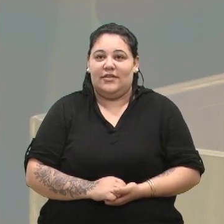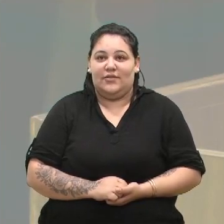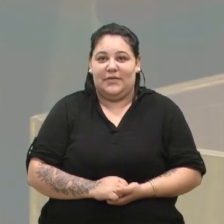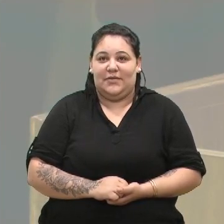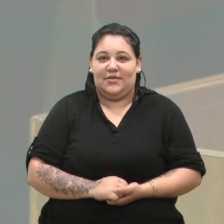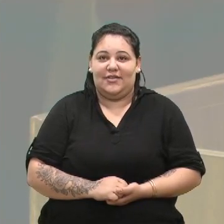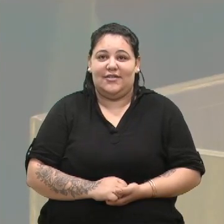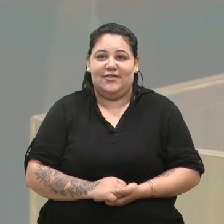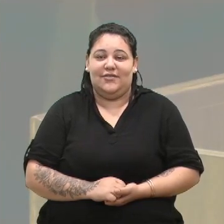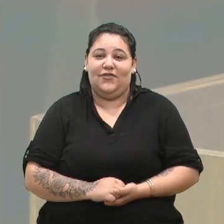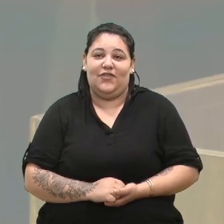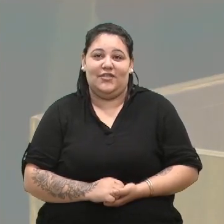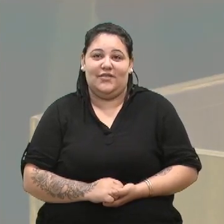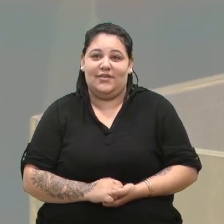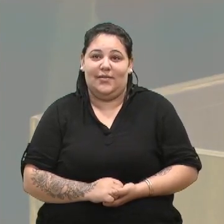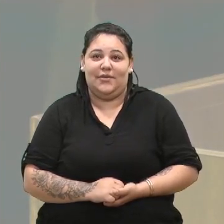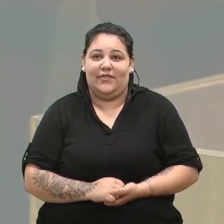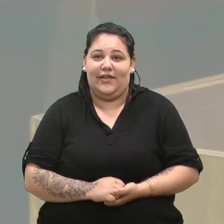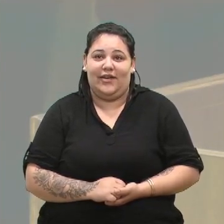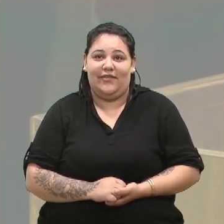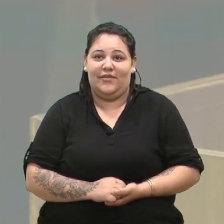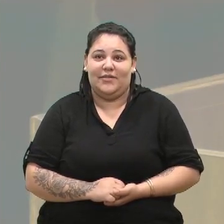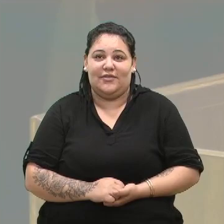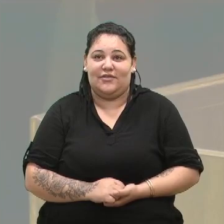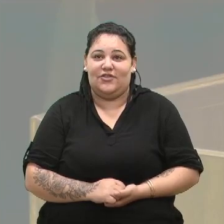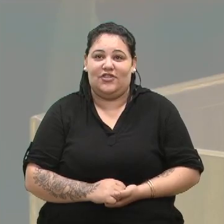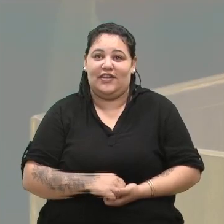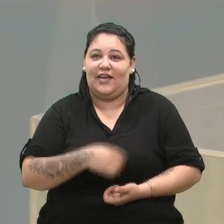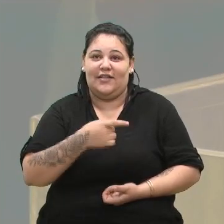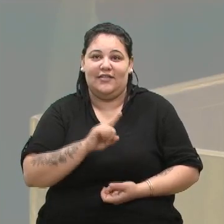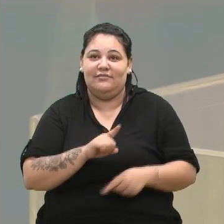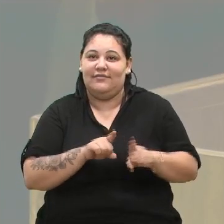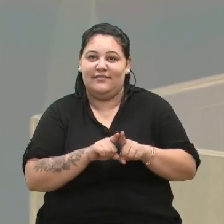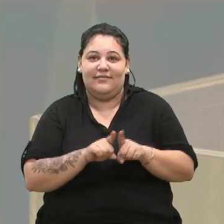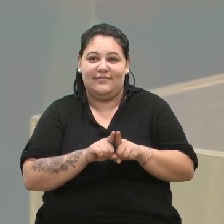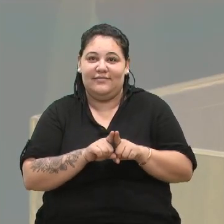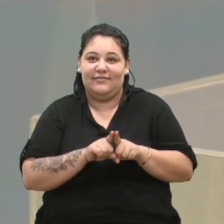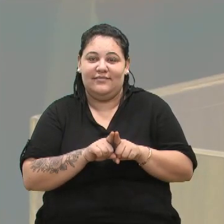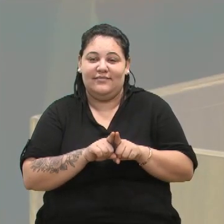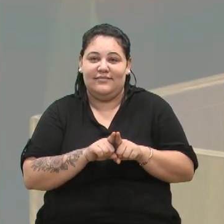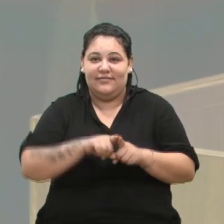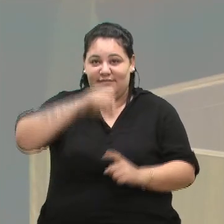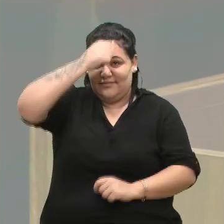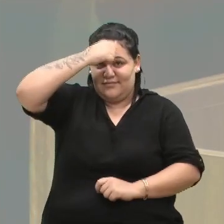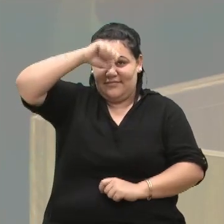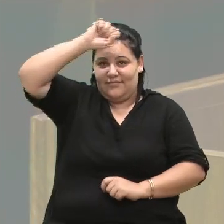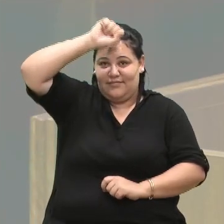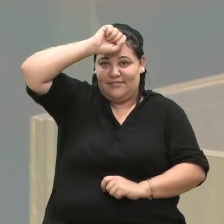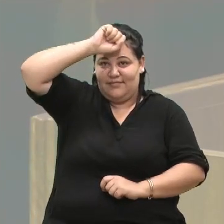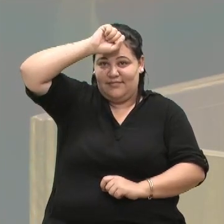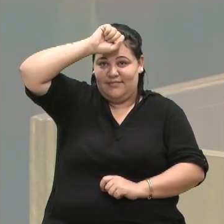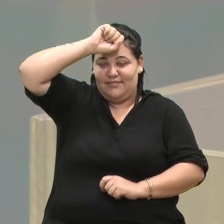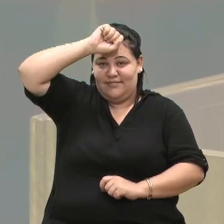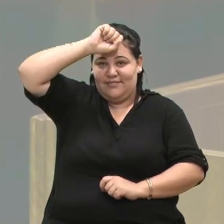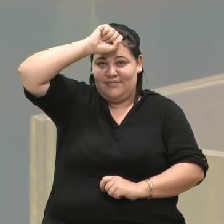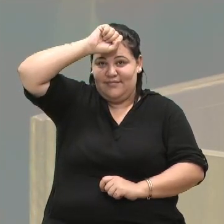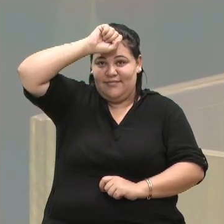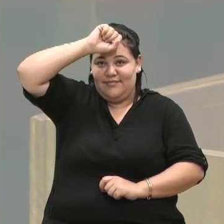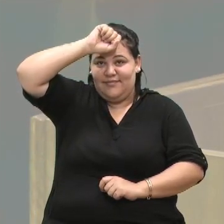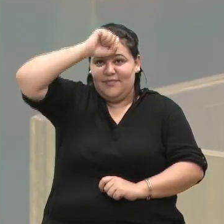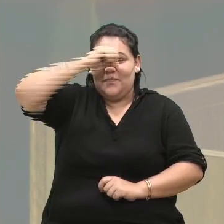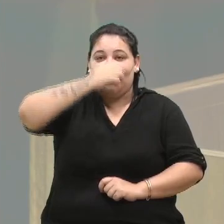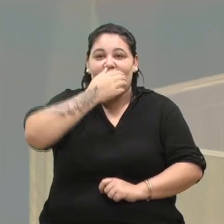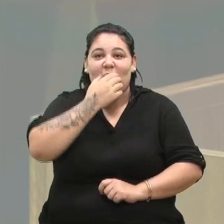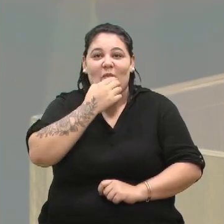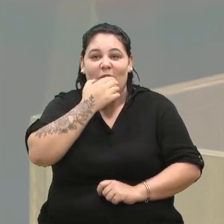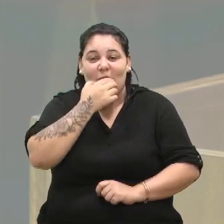59, na Francisco Getúlio Vargas, ali na Universidade de Caxias do Sul, no bairro Petrópolis. Hoje à noite será